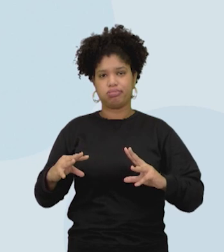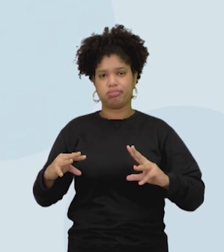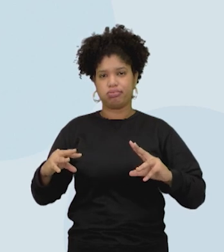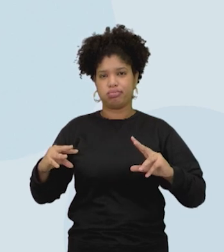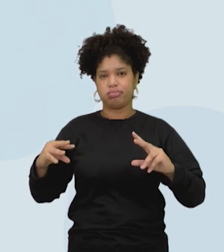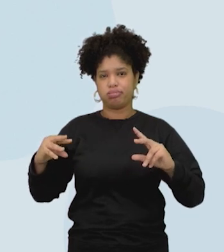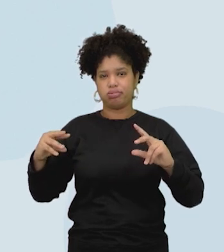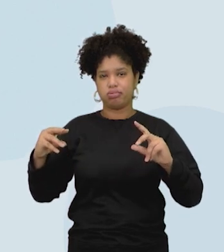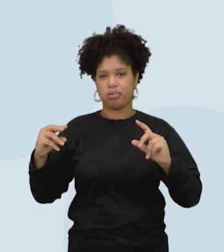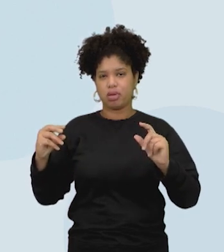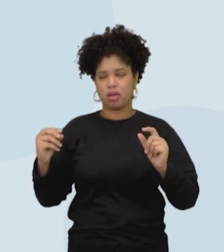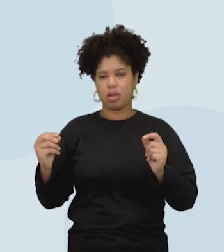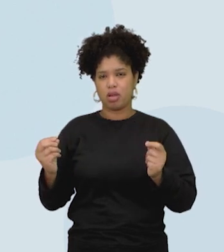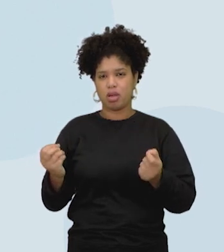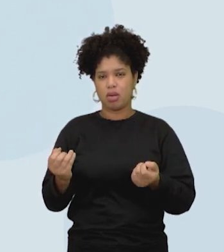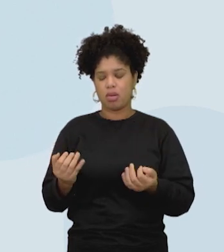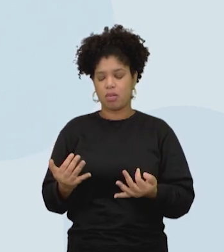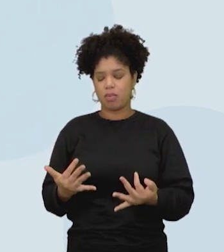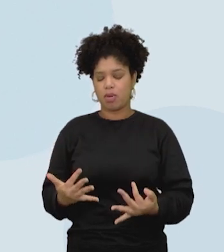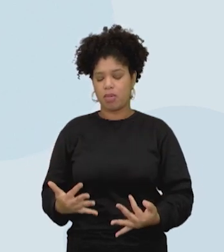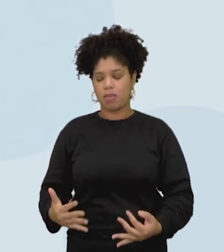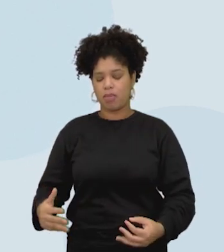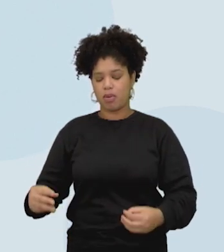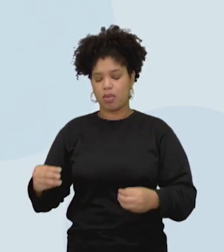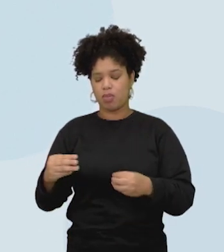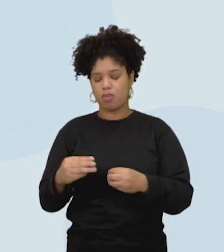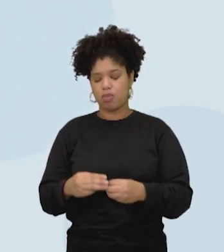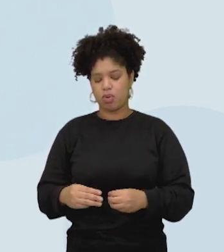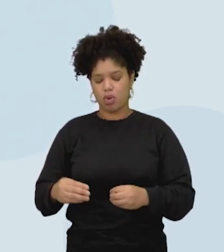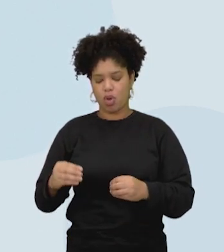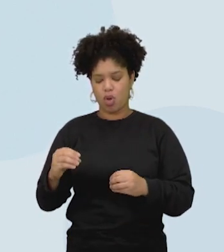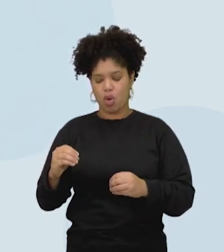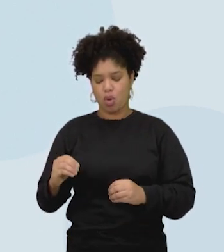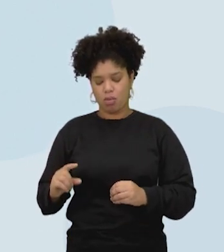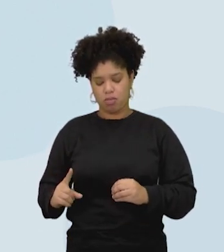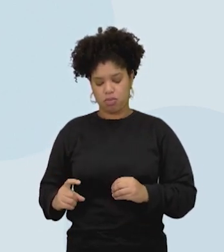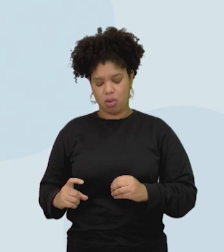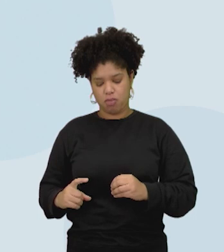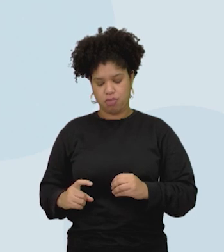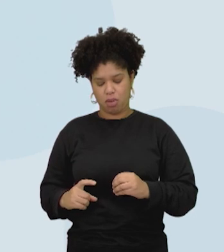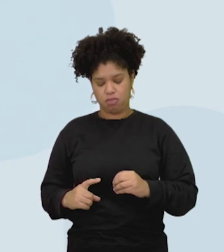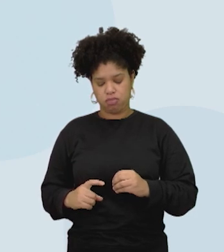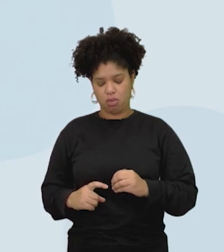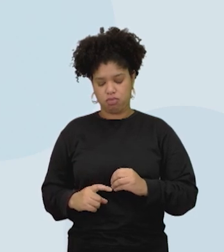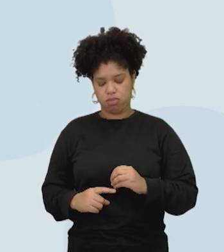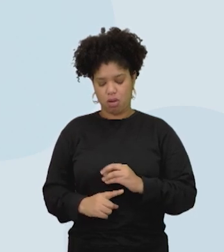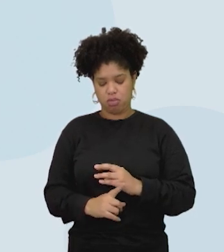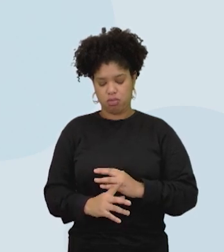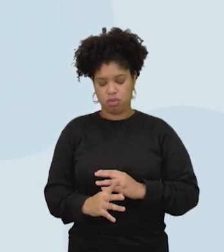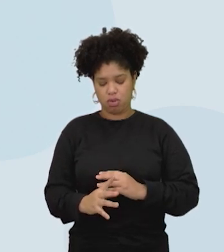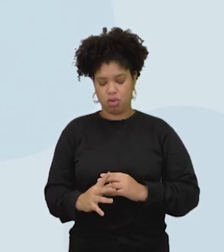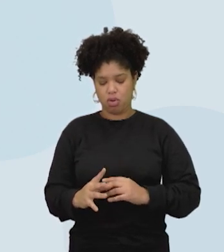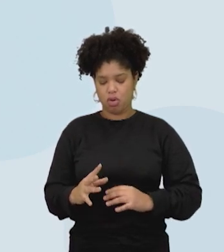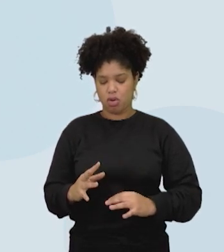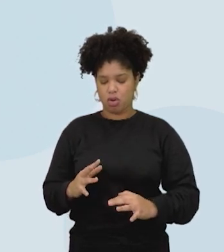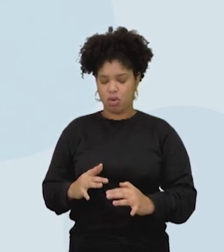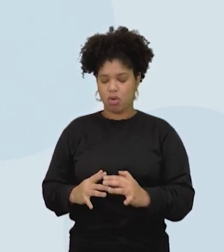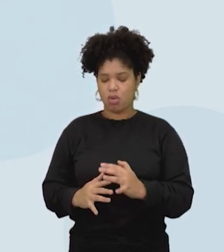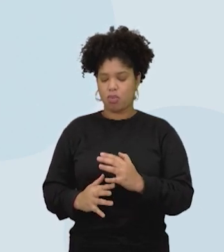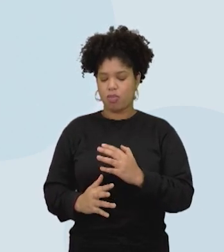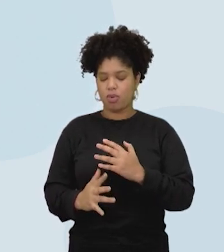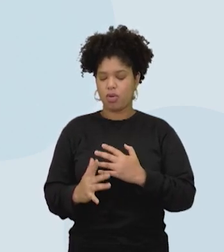uma célula caída na aberração de um óvulo infecundo. mas agregado abstrato das